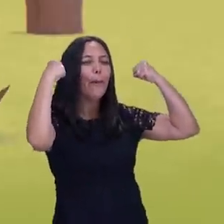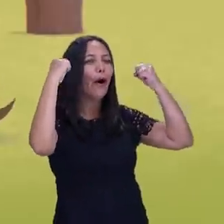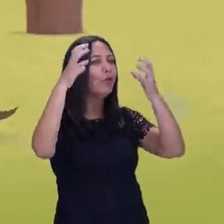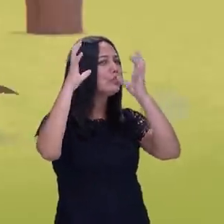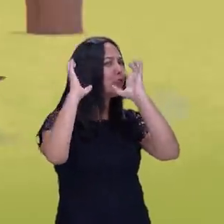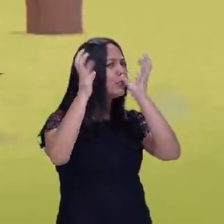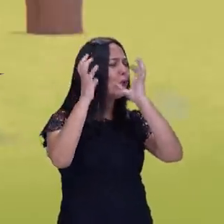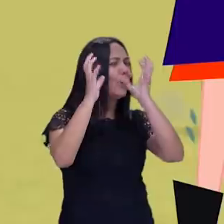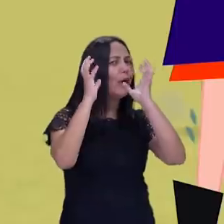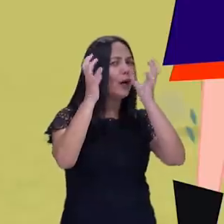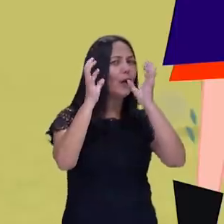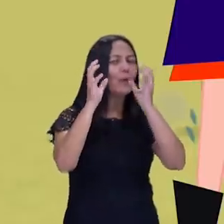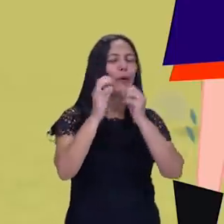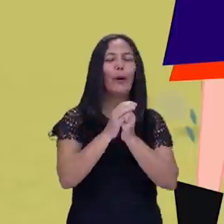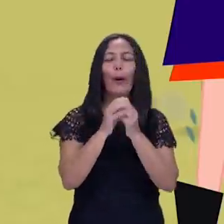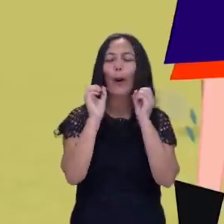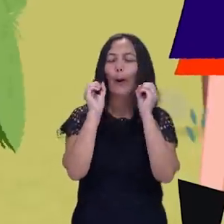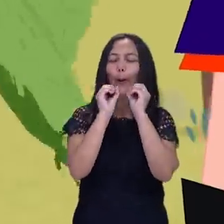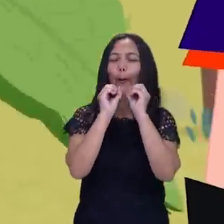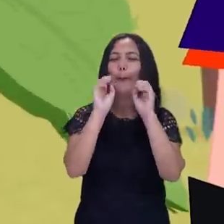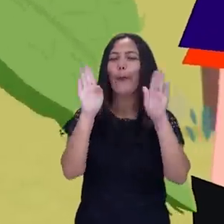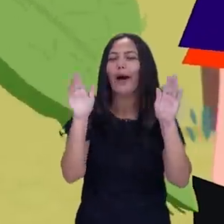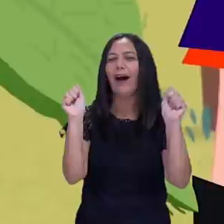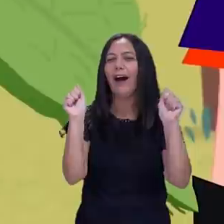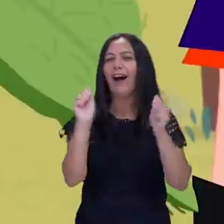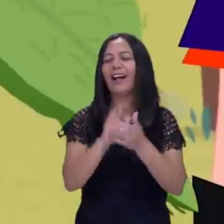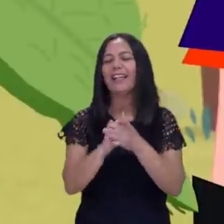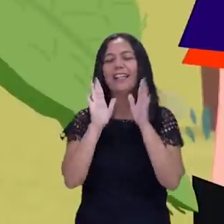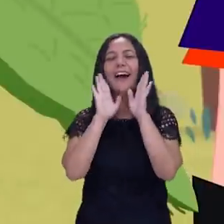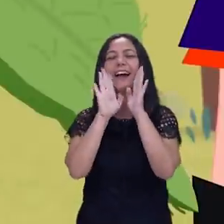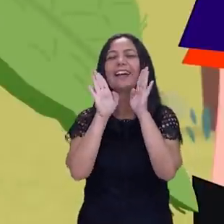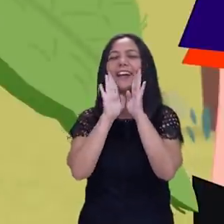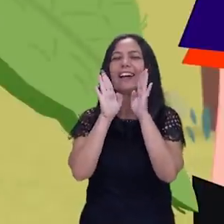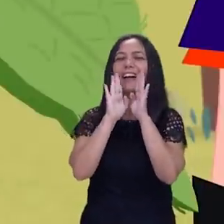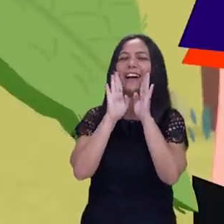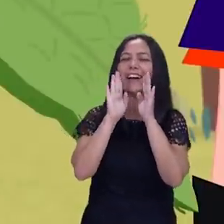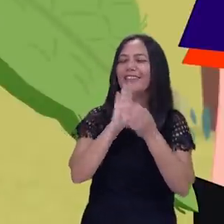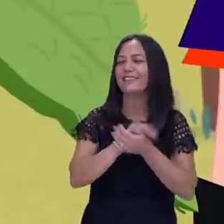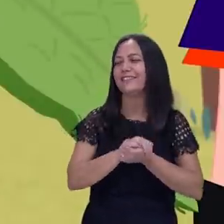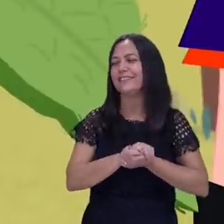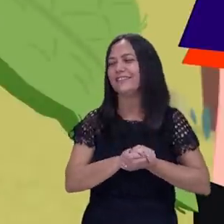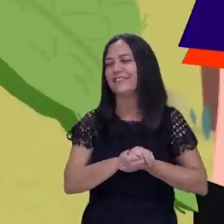coco? Oba! Que legal!